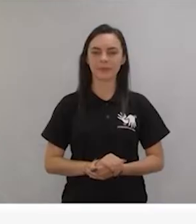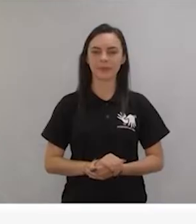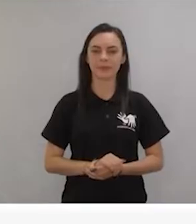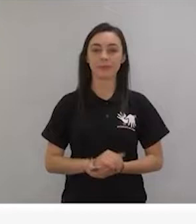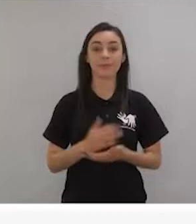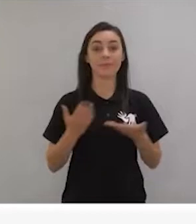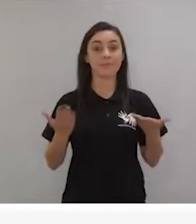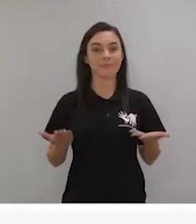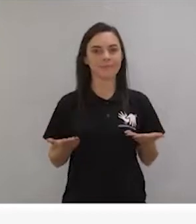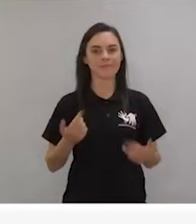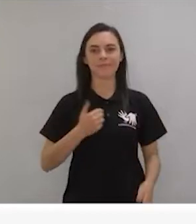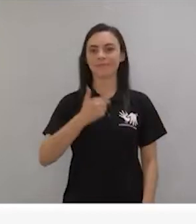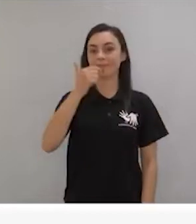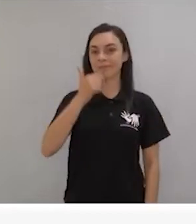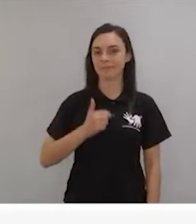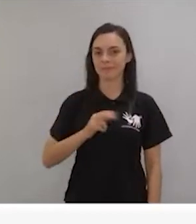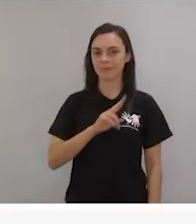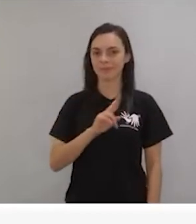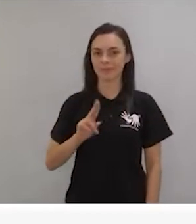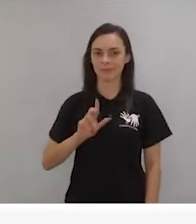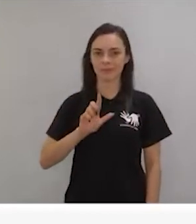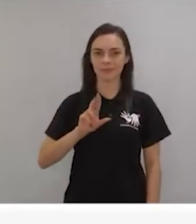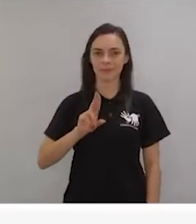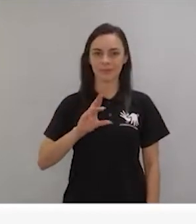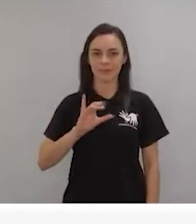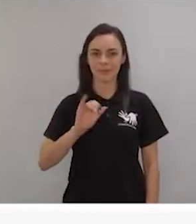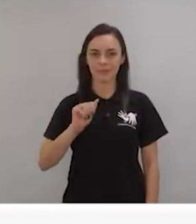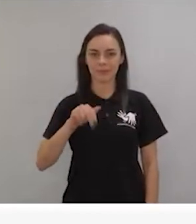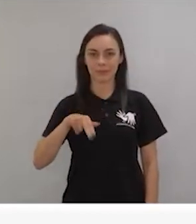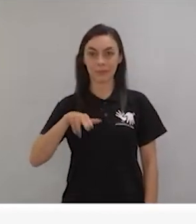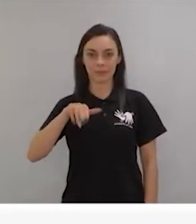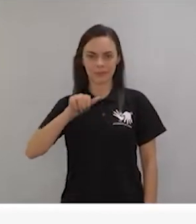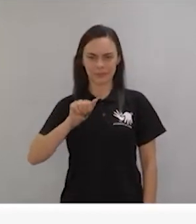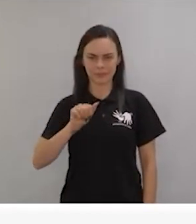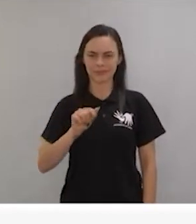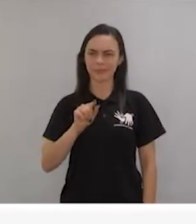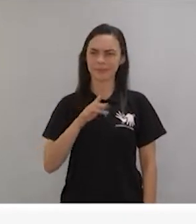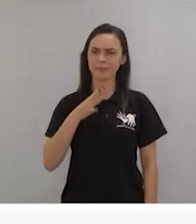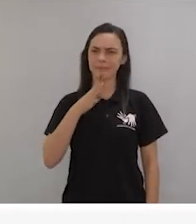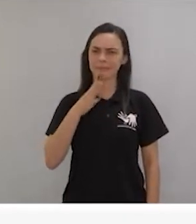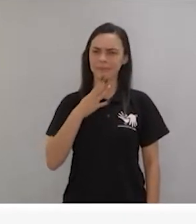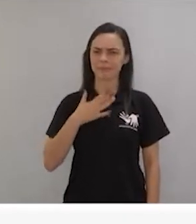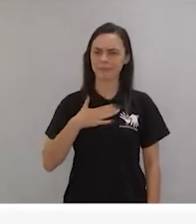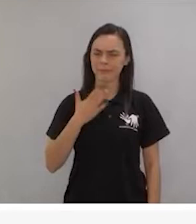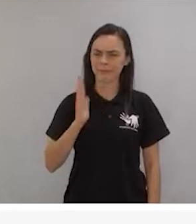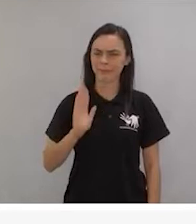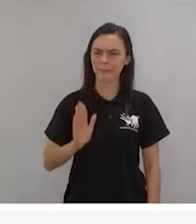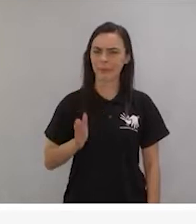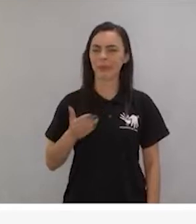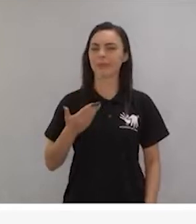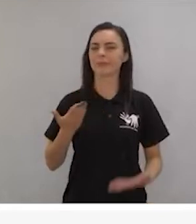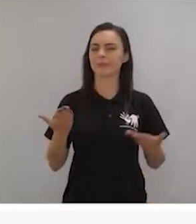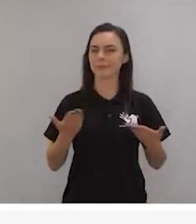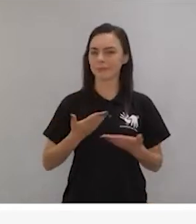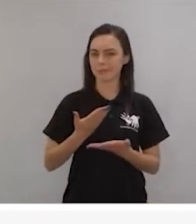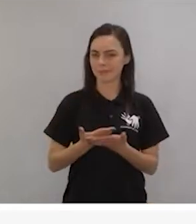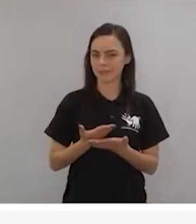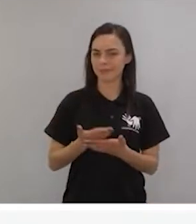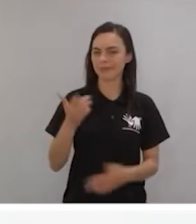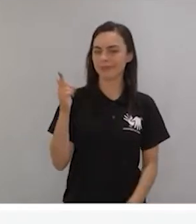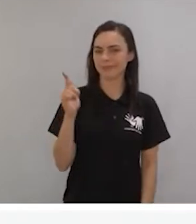Então, eu sou a professora Luciana, vocês já me conhecem, e estou aqui para a gente trabalhar hoje